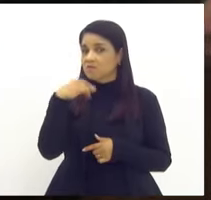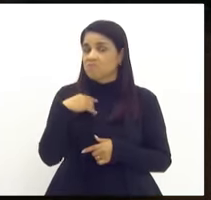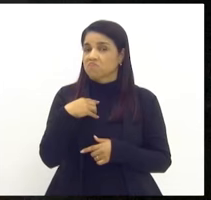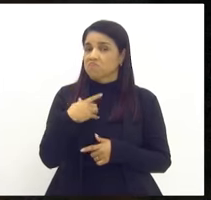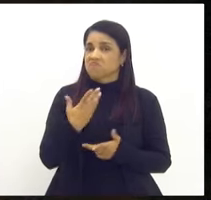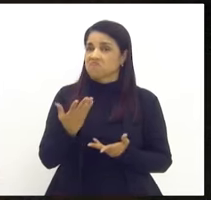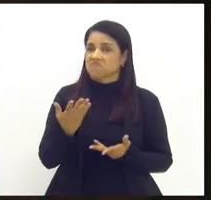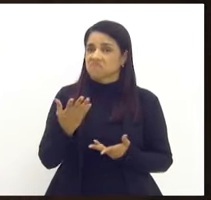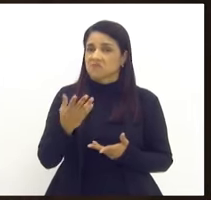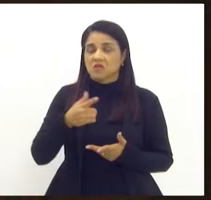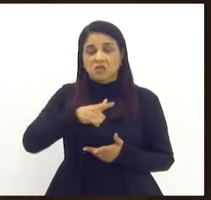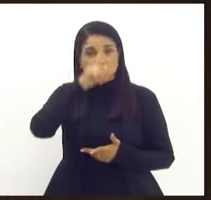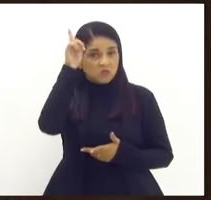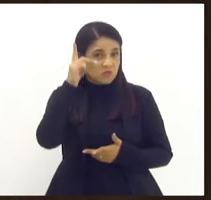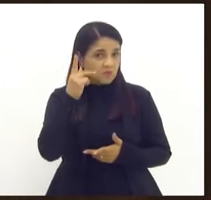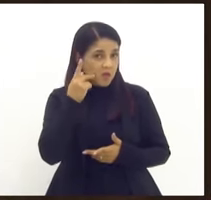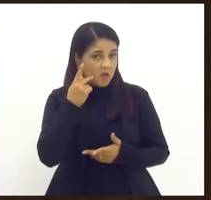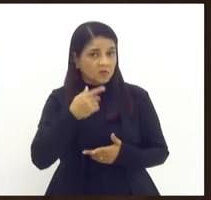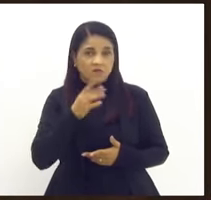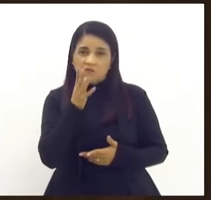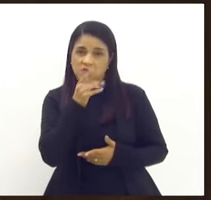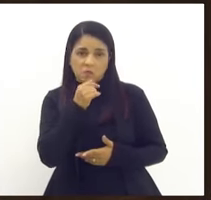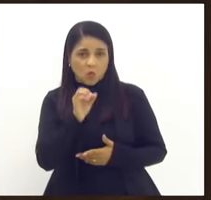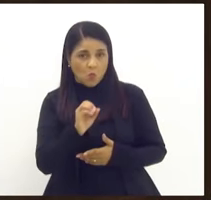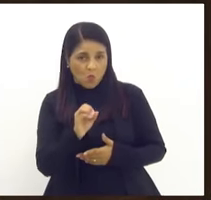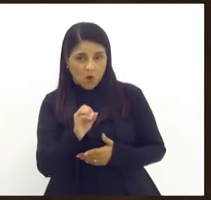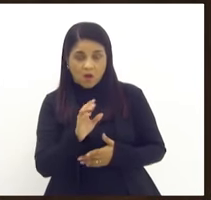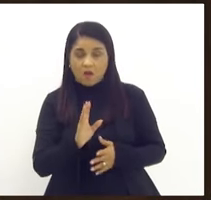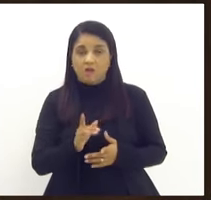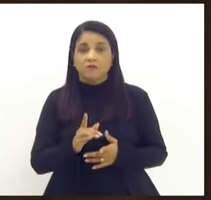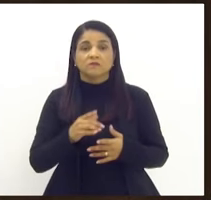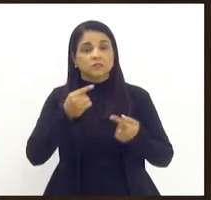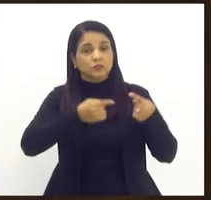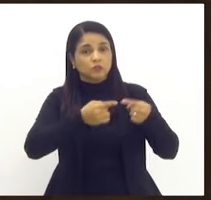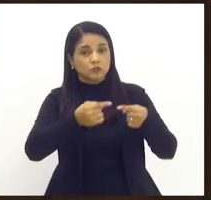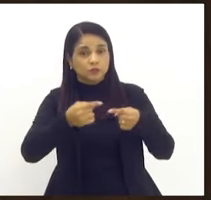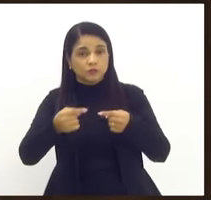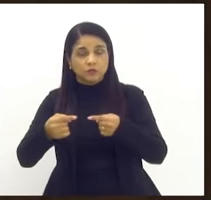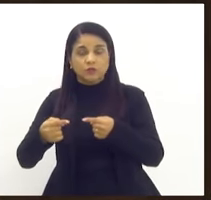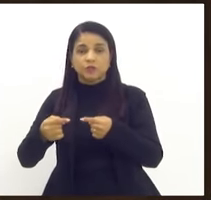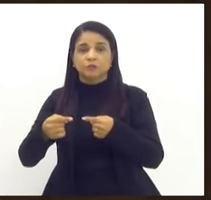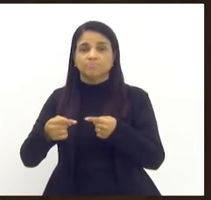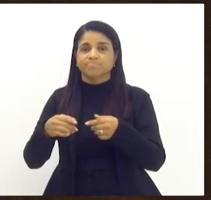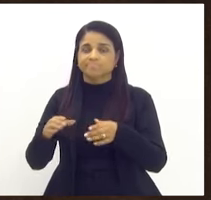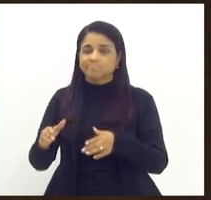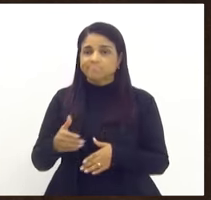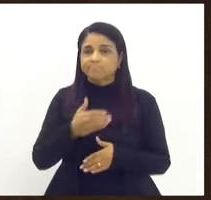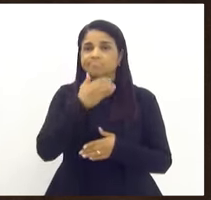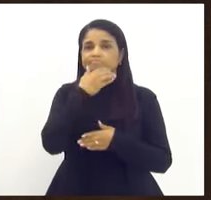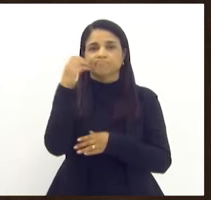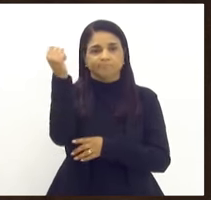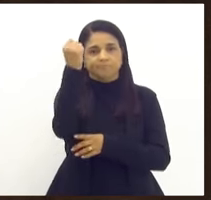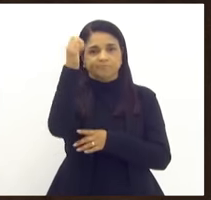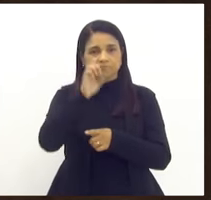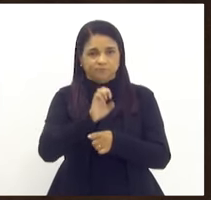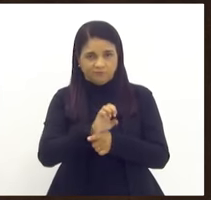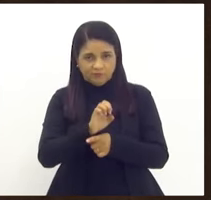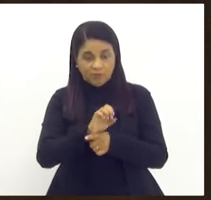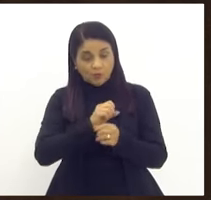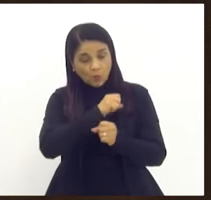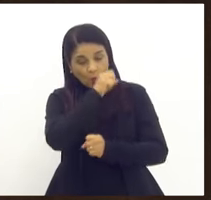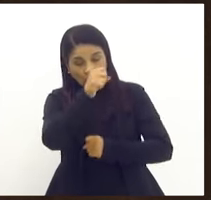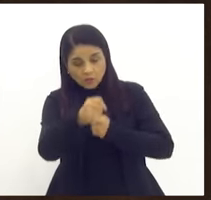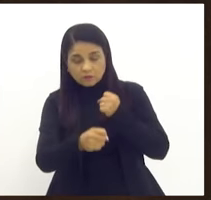muito Deputado Lu Paulo nós vamos ter que voltar a discutir estado de calamidade Financeira no estado ano que